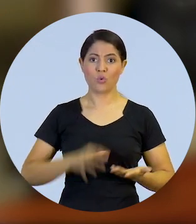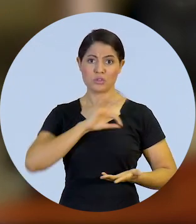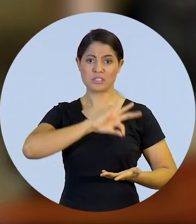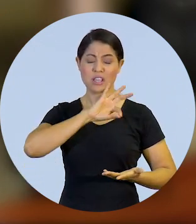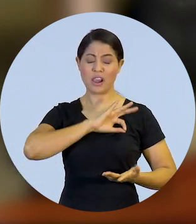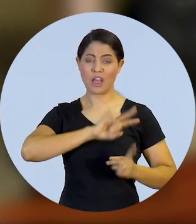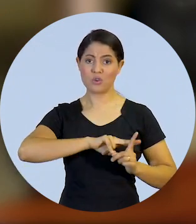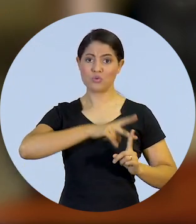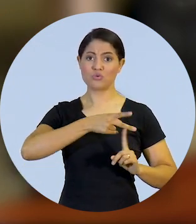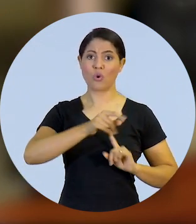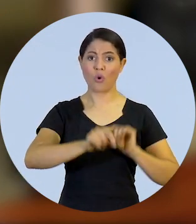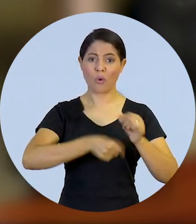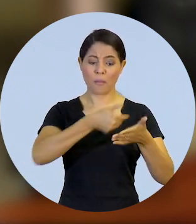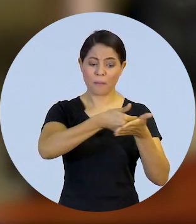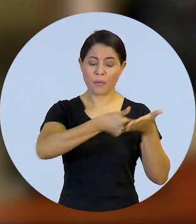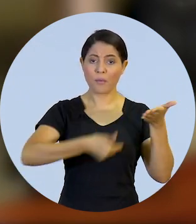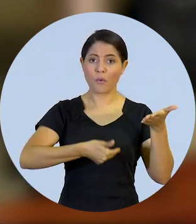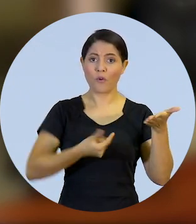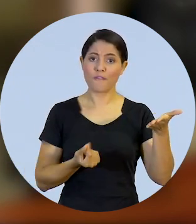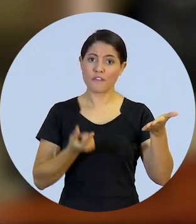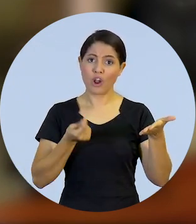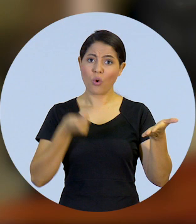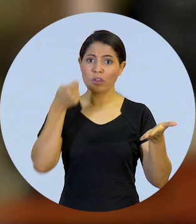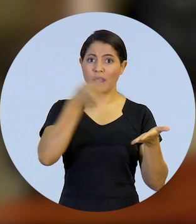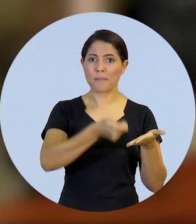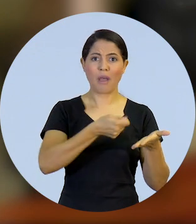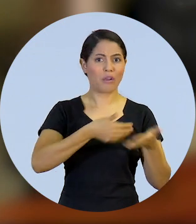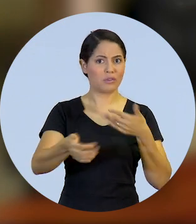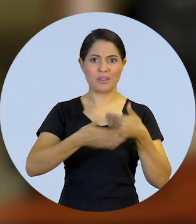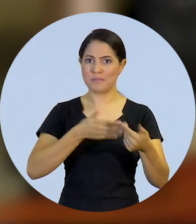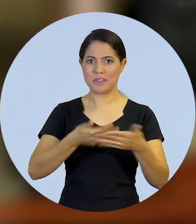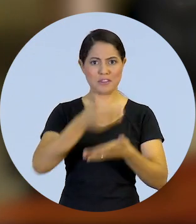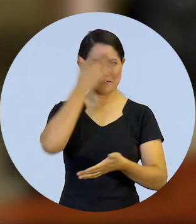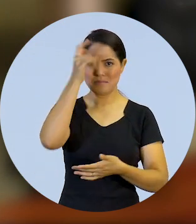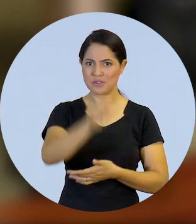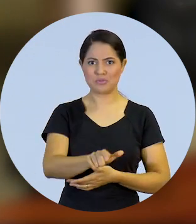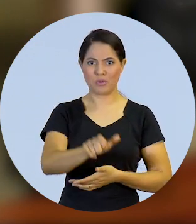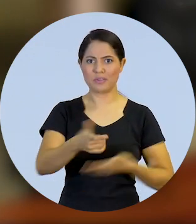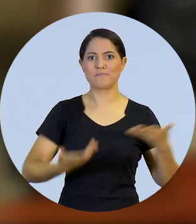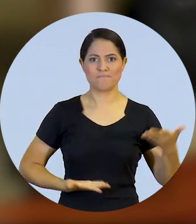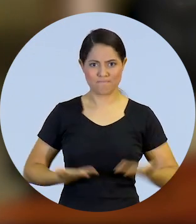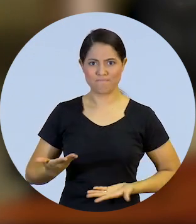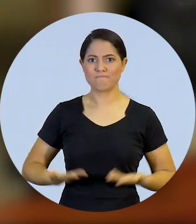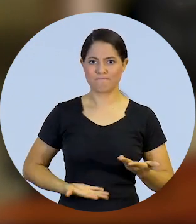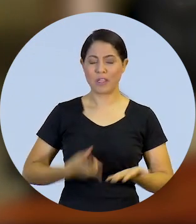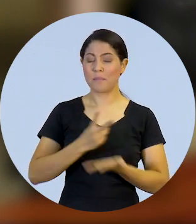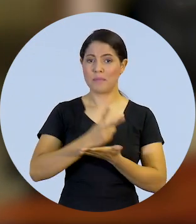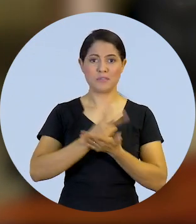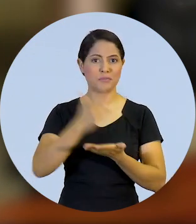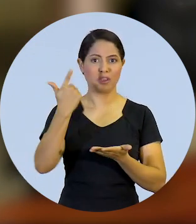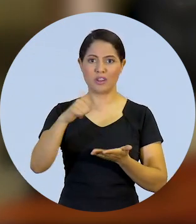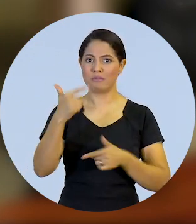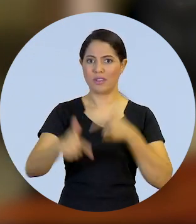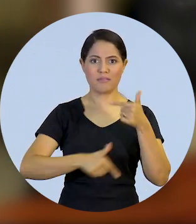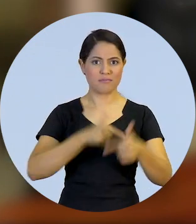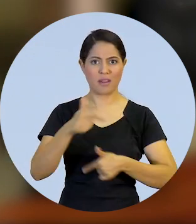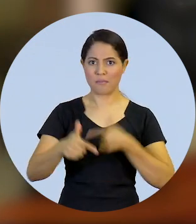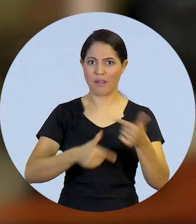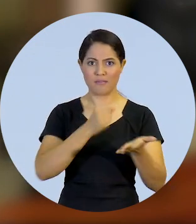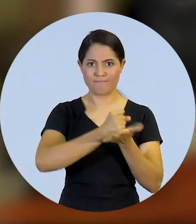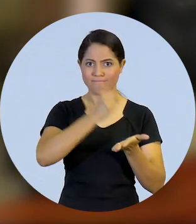incidentes sobre folha de salário e demais rendimentos pagos a qualquer título, a qualquer pessoa que ele preste serviço, ainda que sem